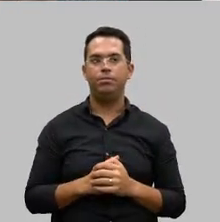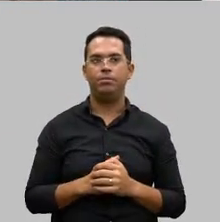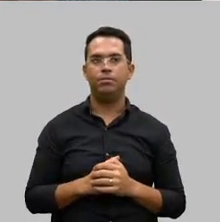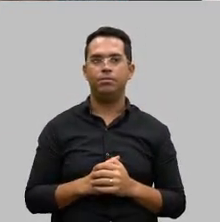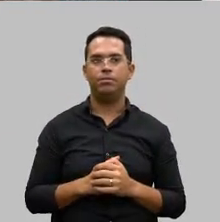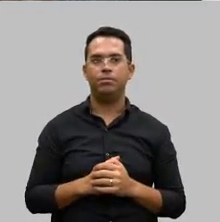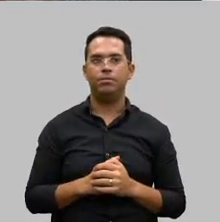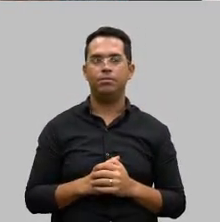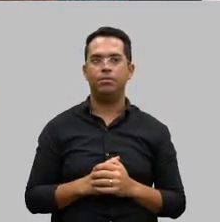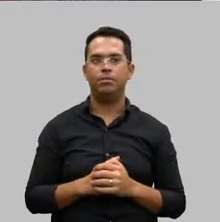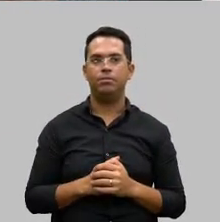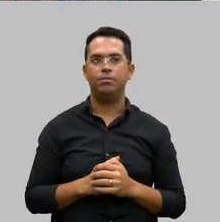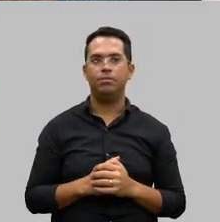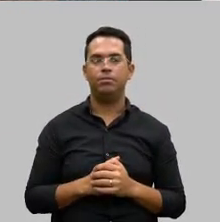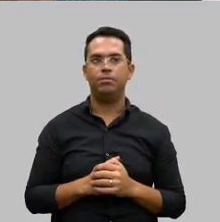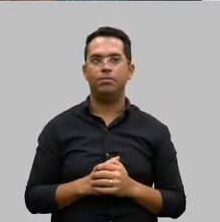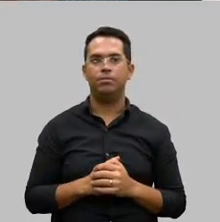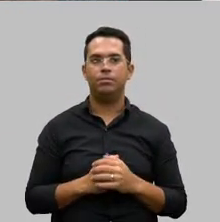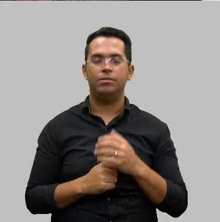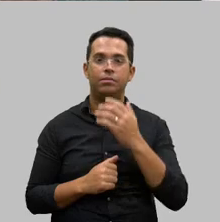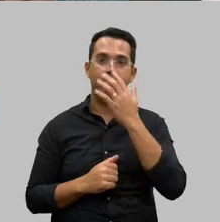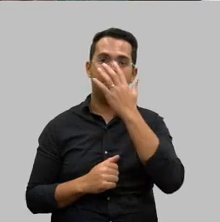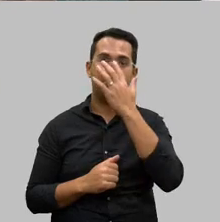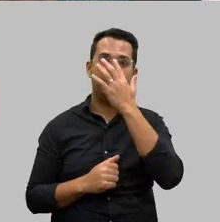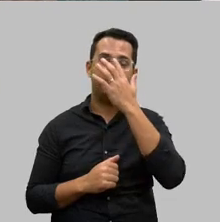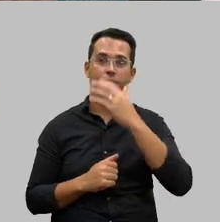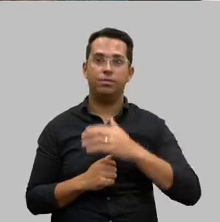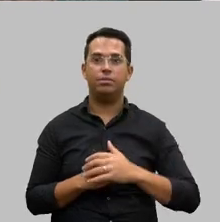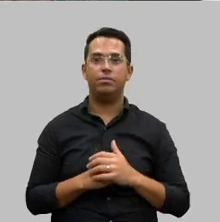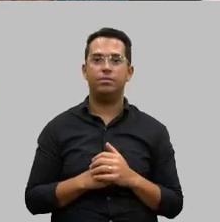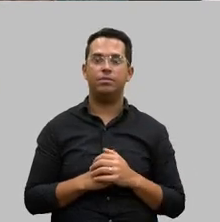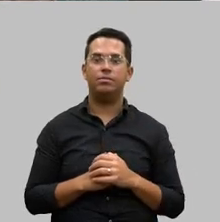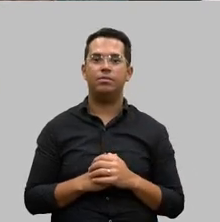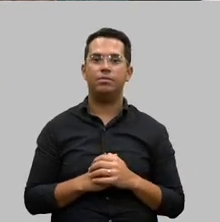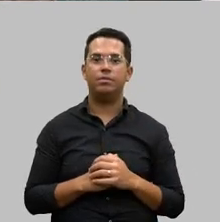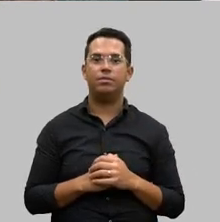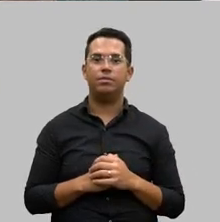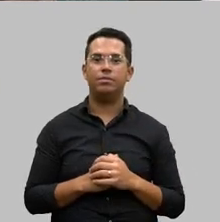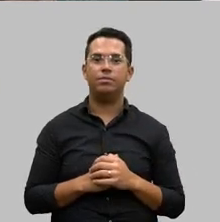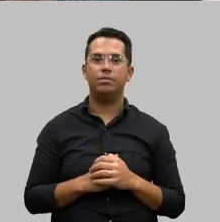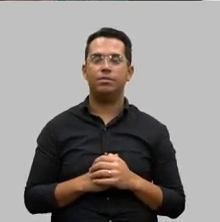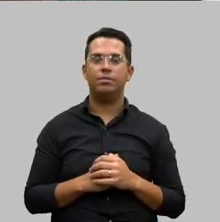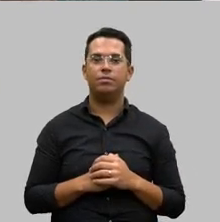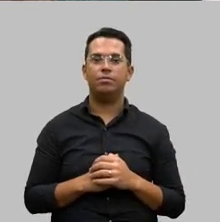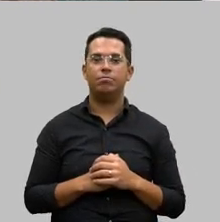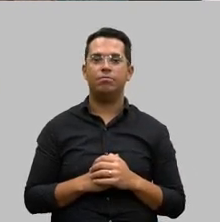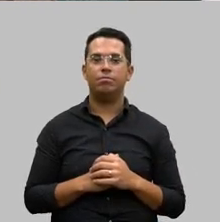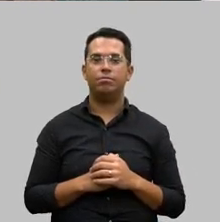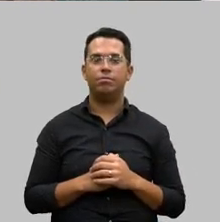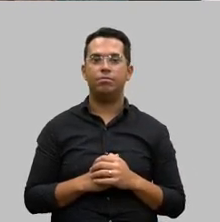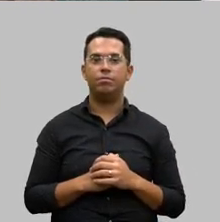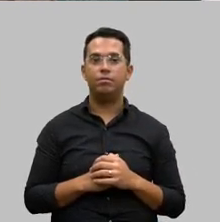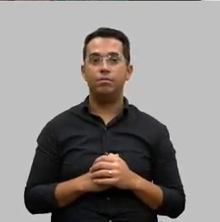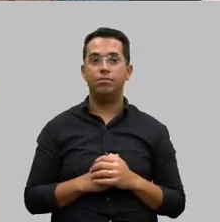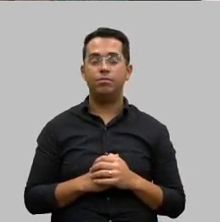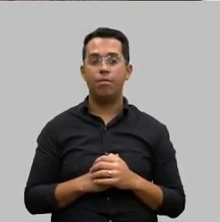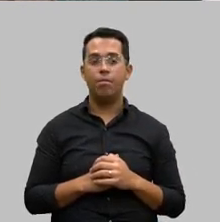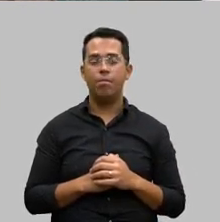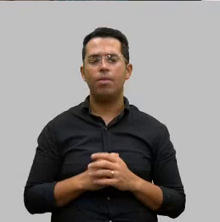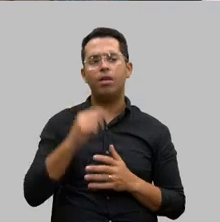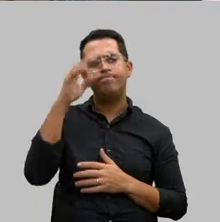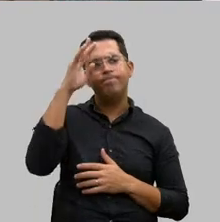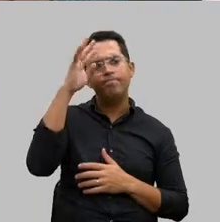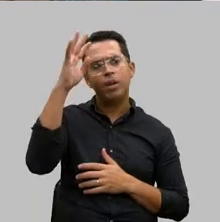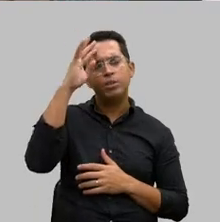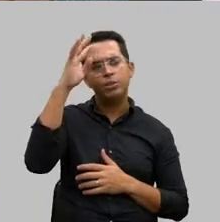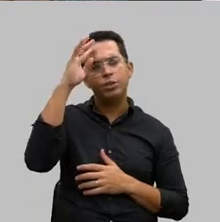mã a cadeira de roda del mas imagina esse trajeto sem